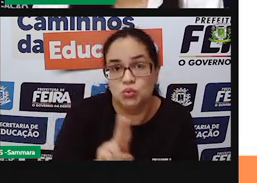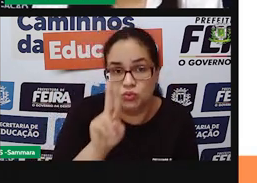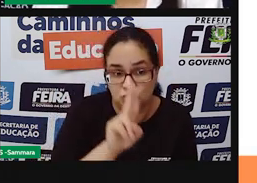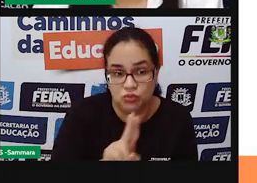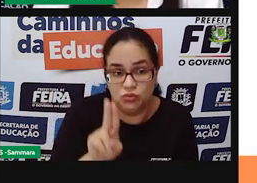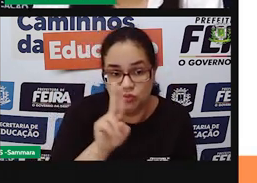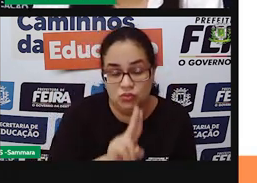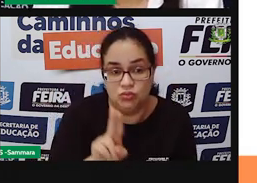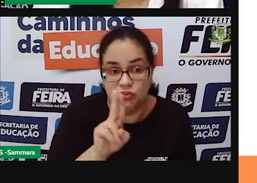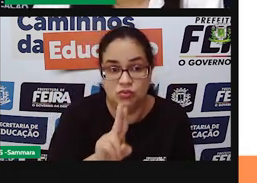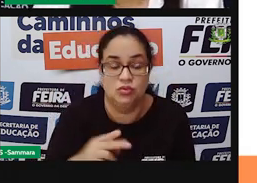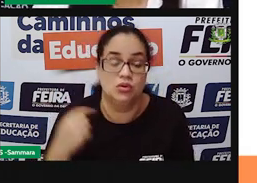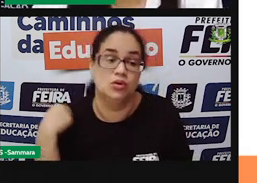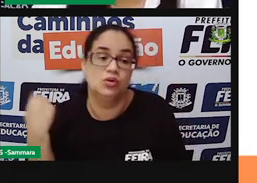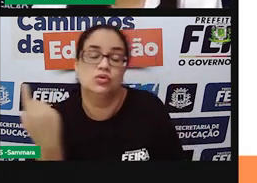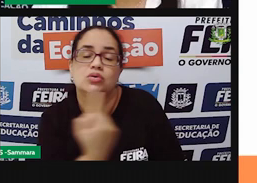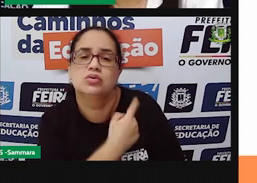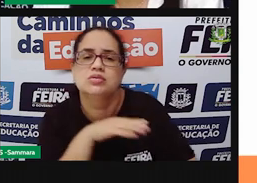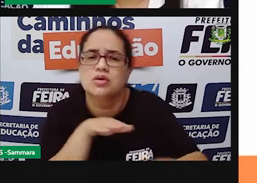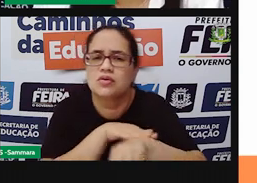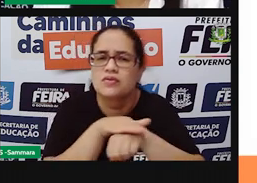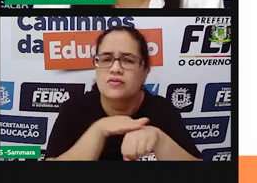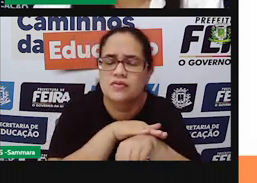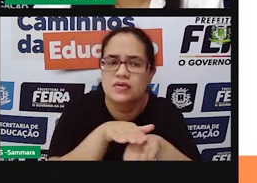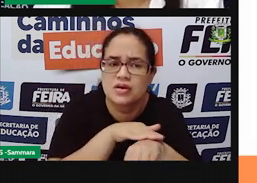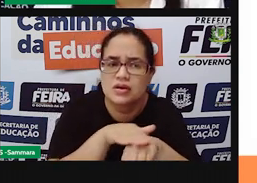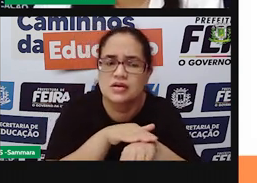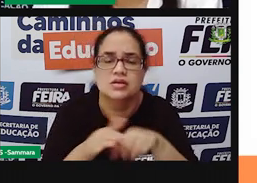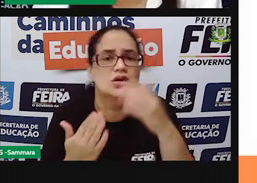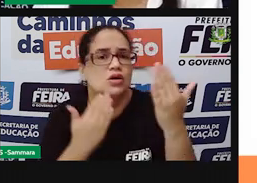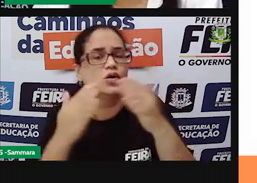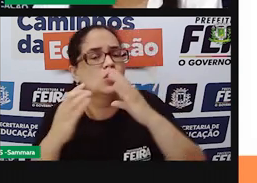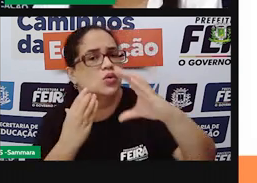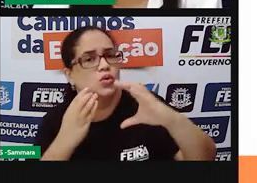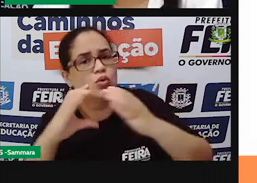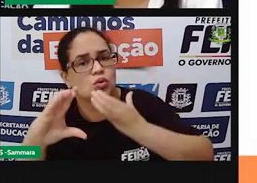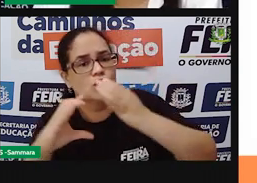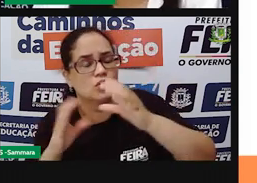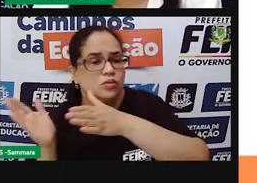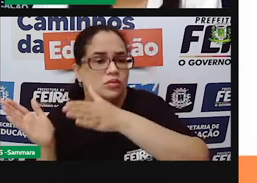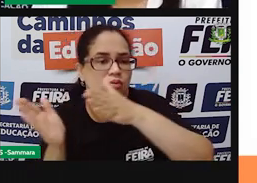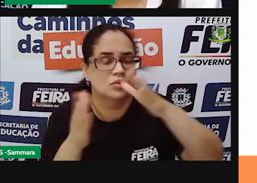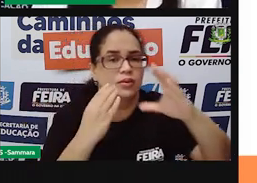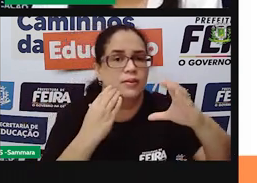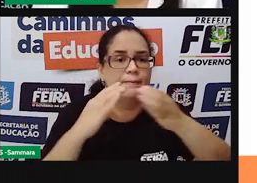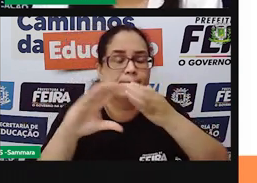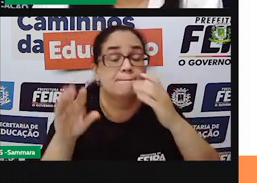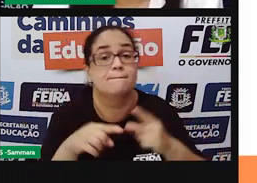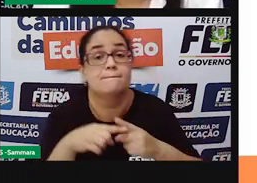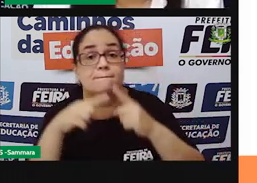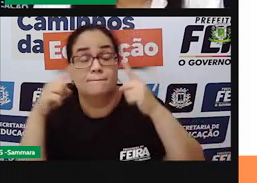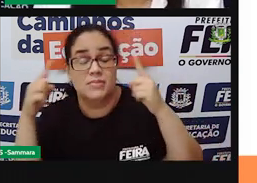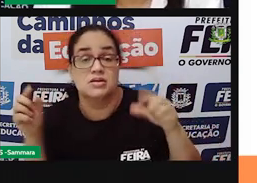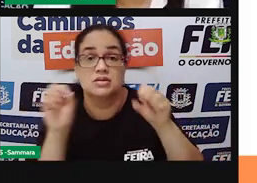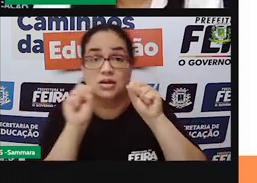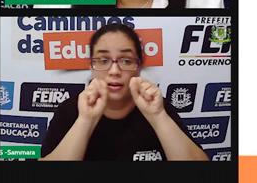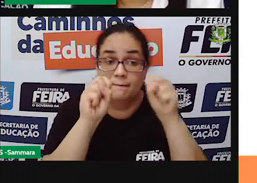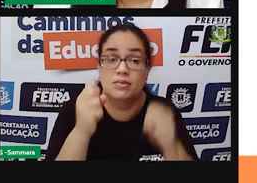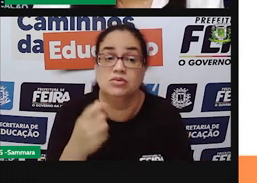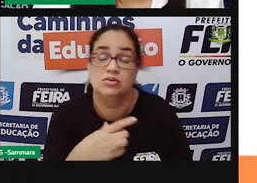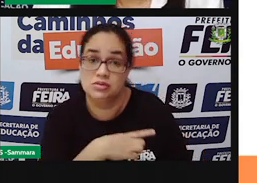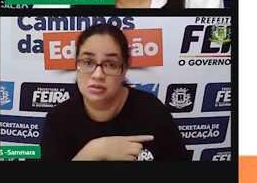utilidade, né? Nos nossos diálogos, nas nossas comunicações, nosso processo de comunicação. Mas ela pode